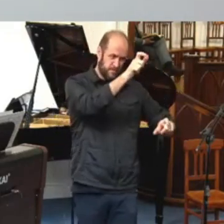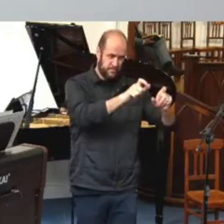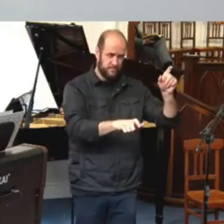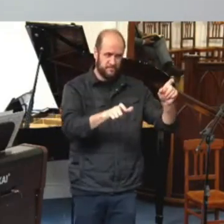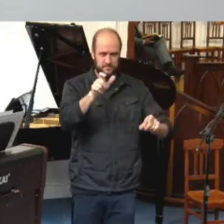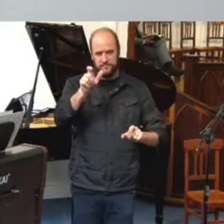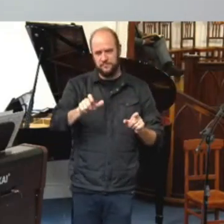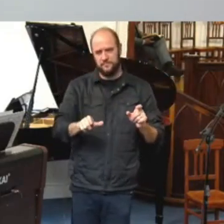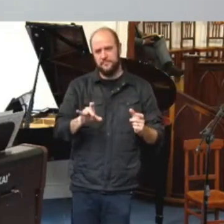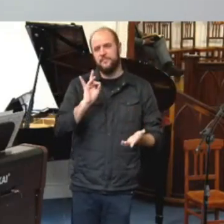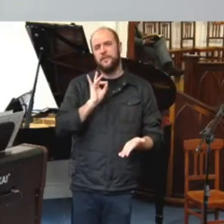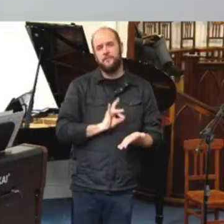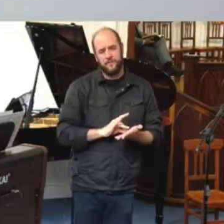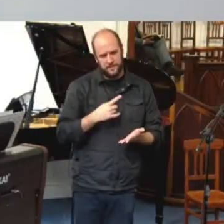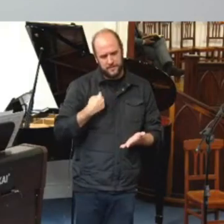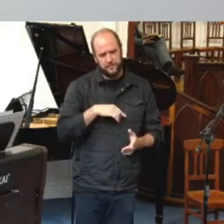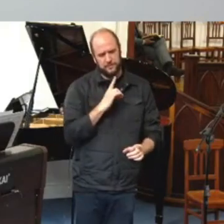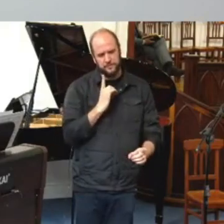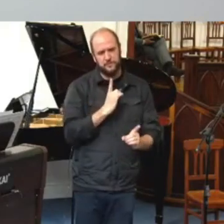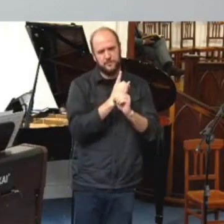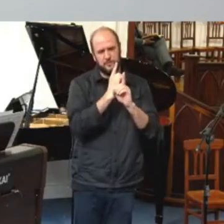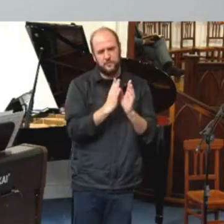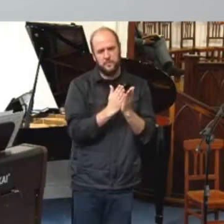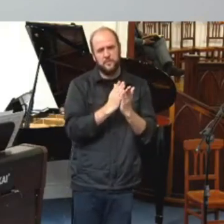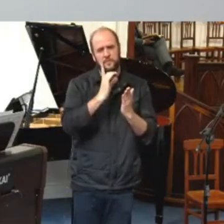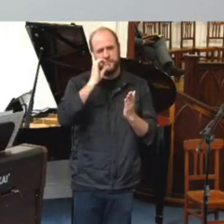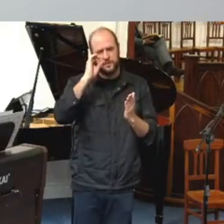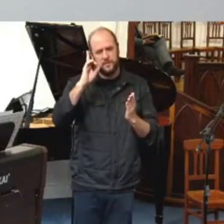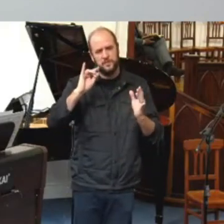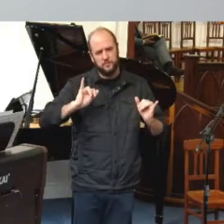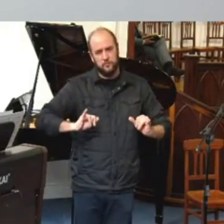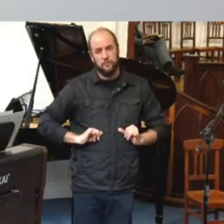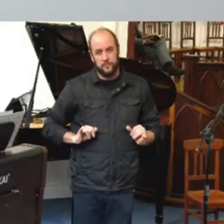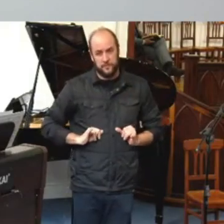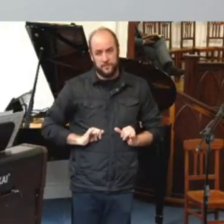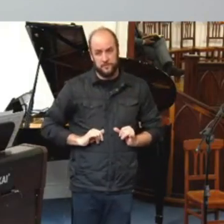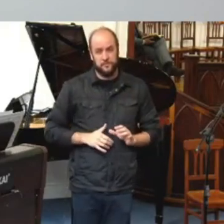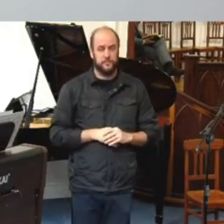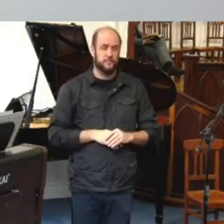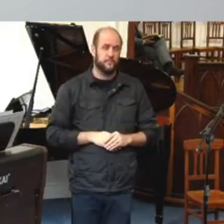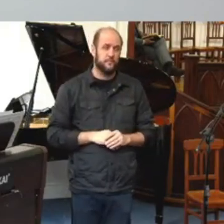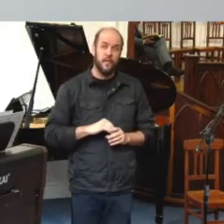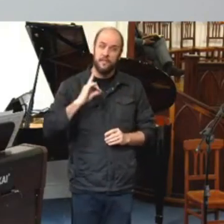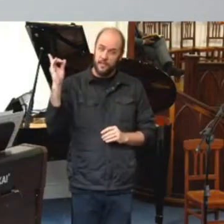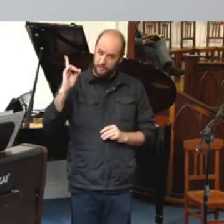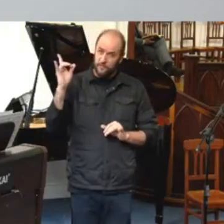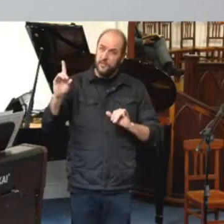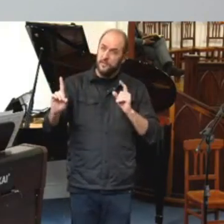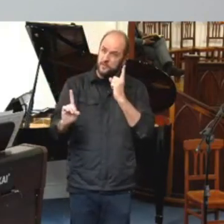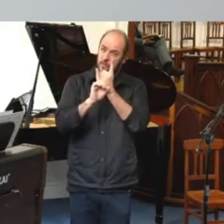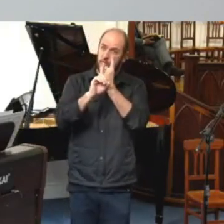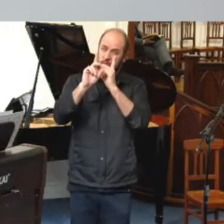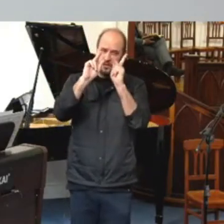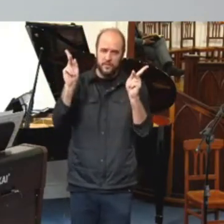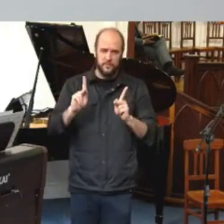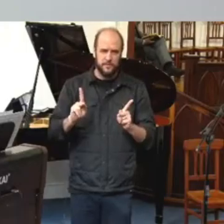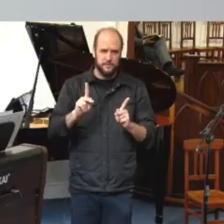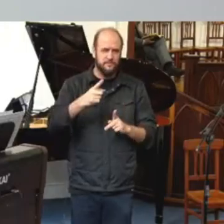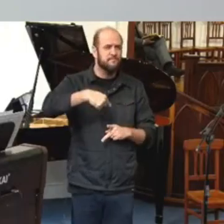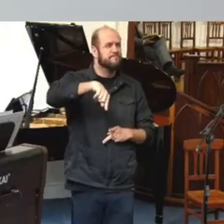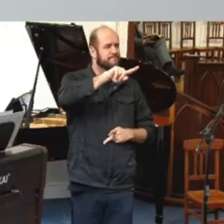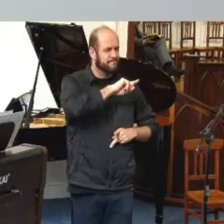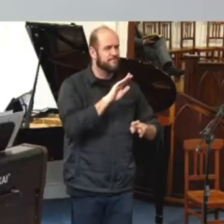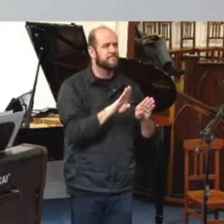essa é a realidade que podemos encontrar no sofrimento. Davi encontrou essa paz e você pode